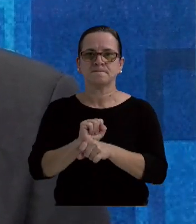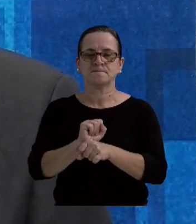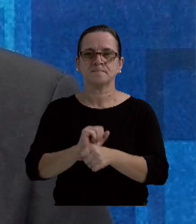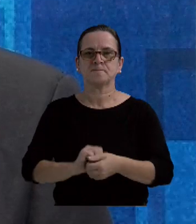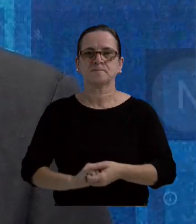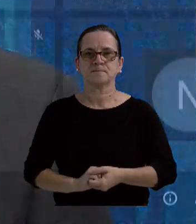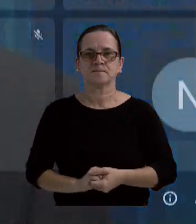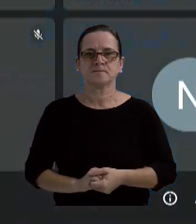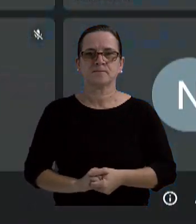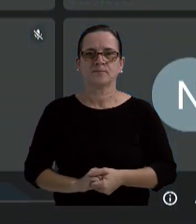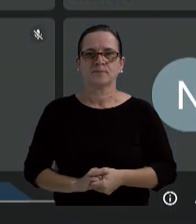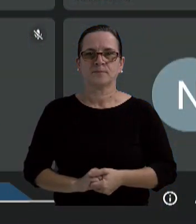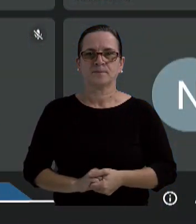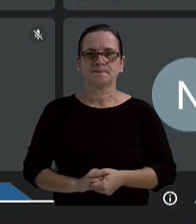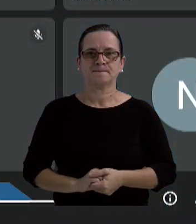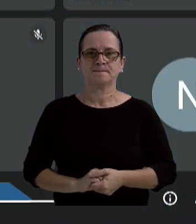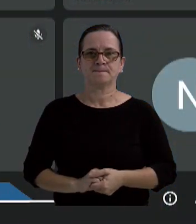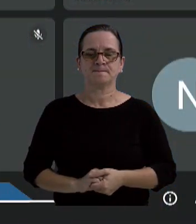aguardem